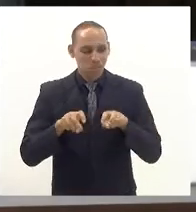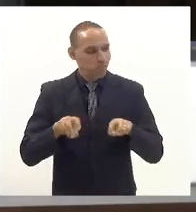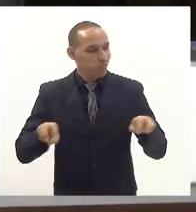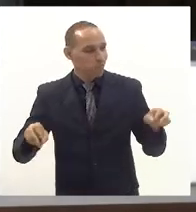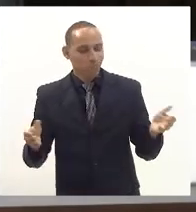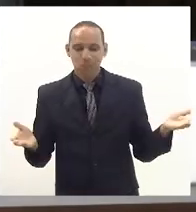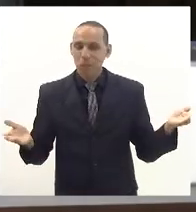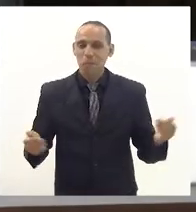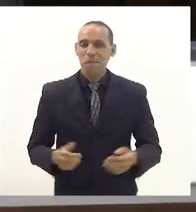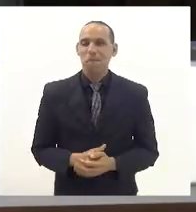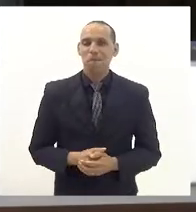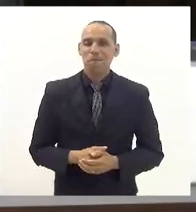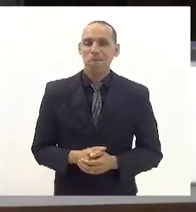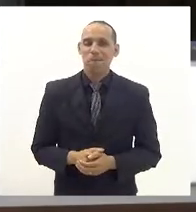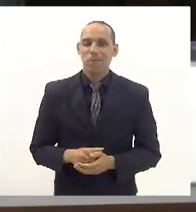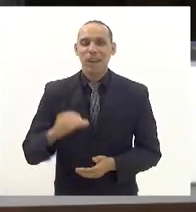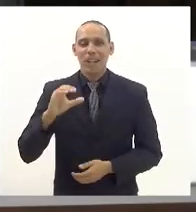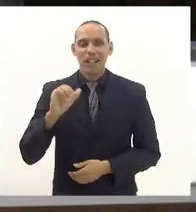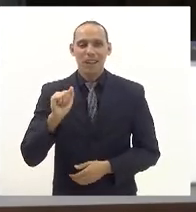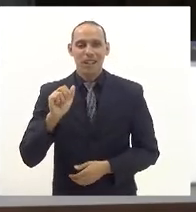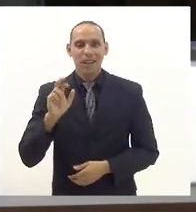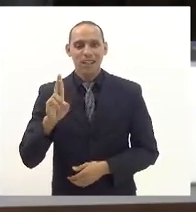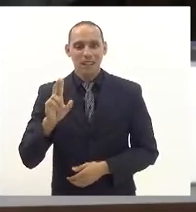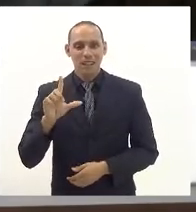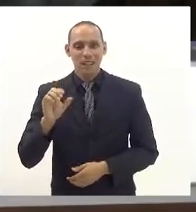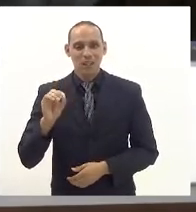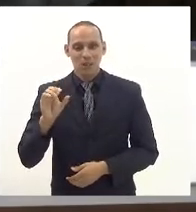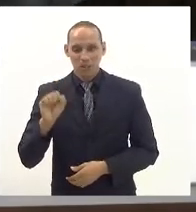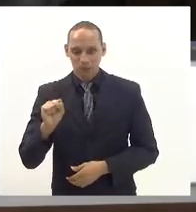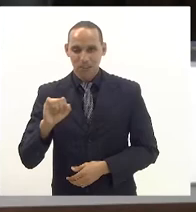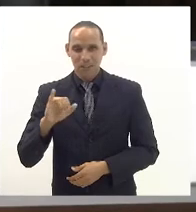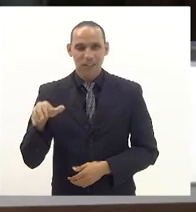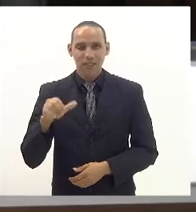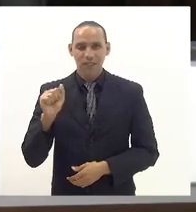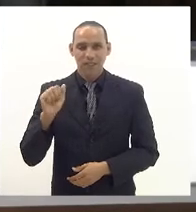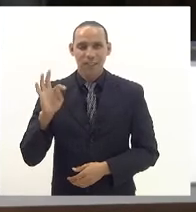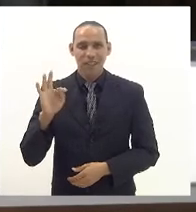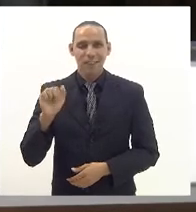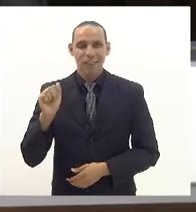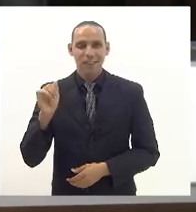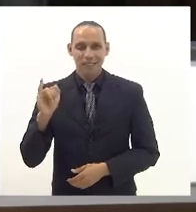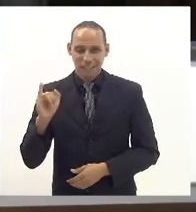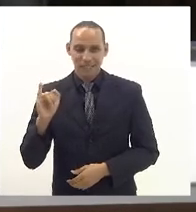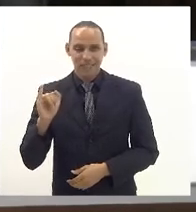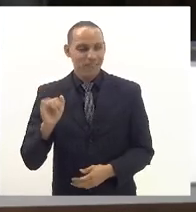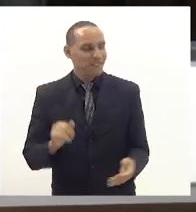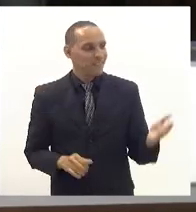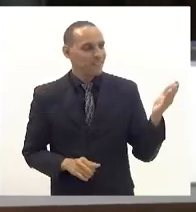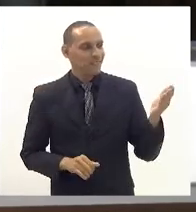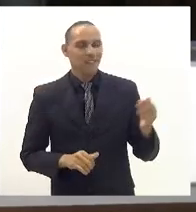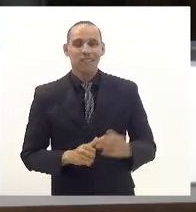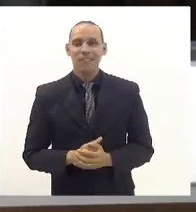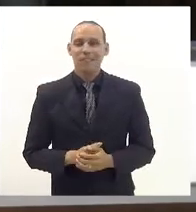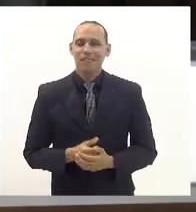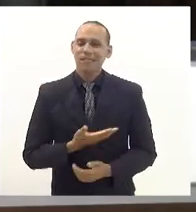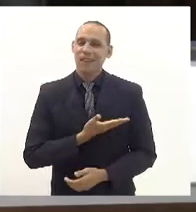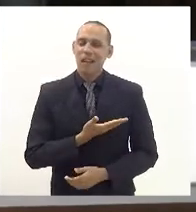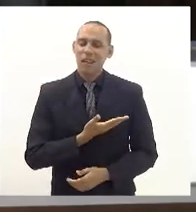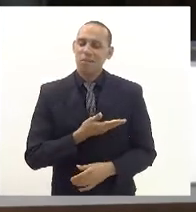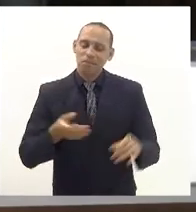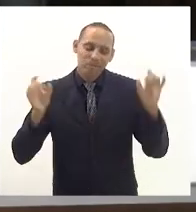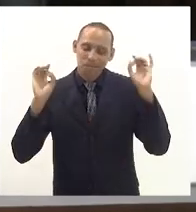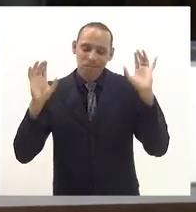bancada é Carlos já tá aí com é um colega